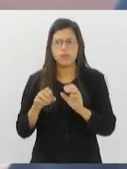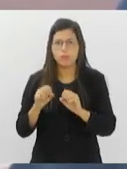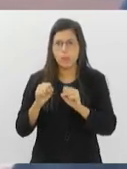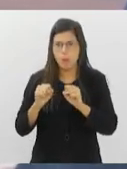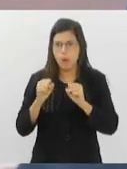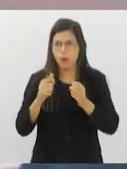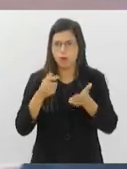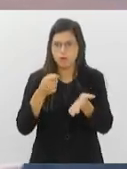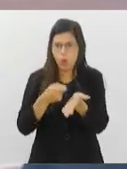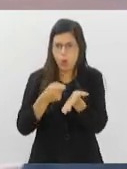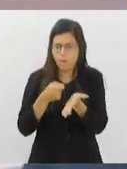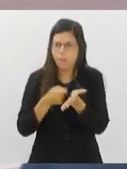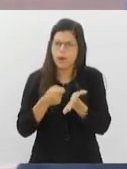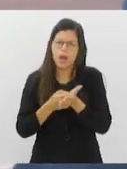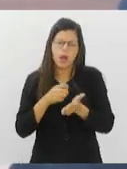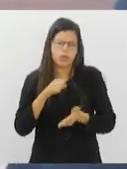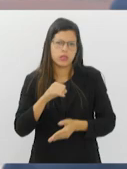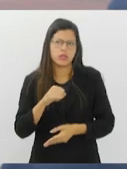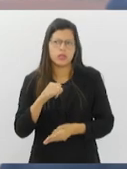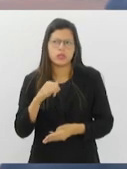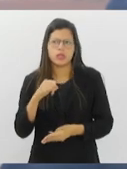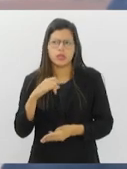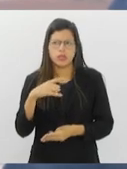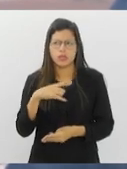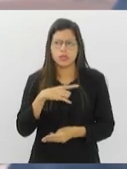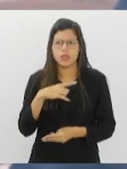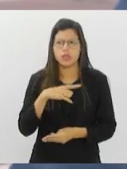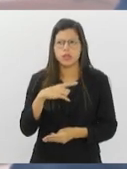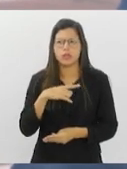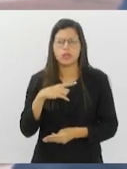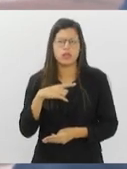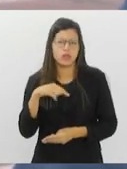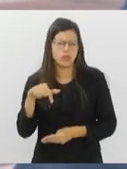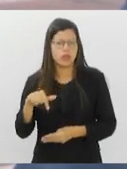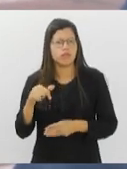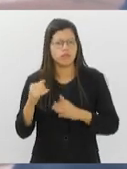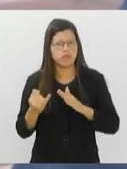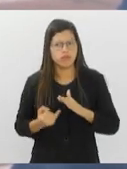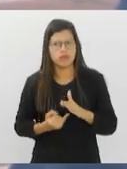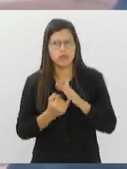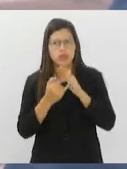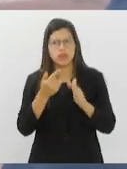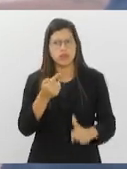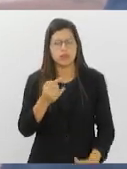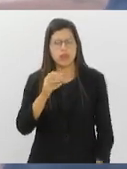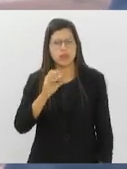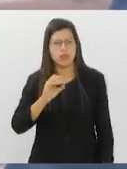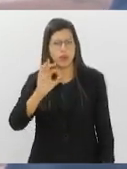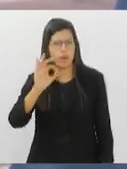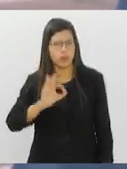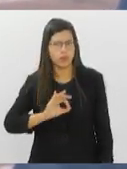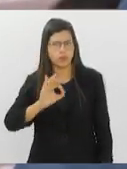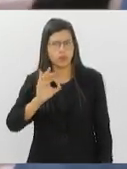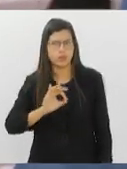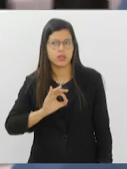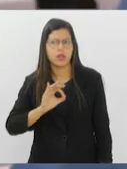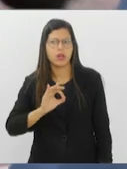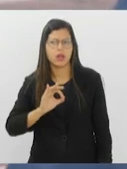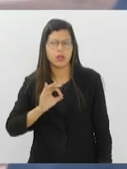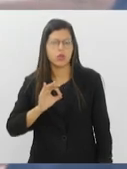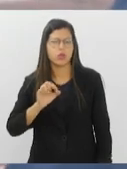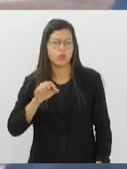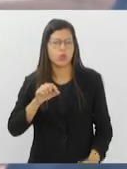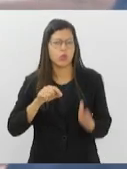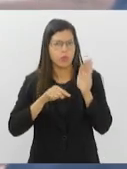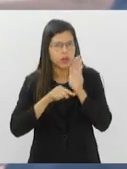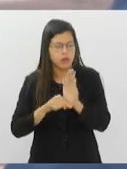que esteja, né, nessas condições de filantropia ou casalar, pode cobrar 70% do benefício previdenciário do